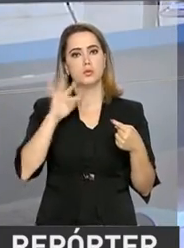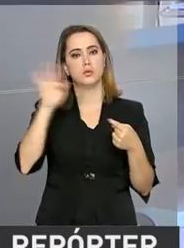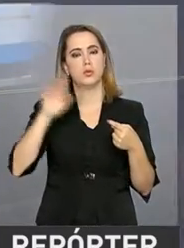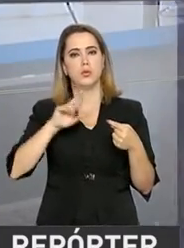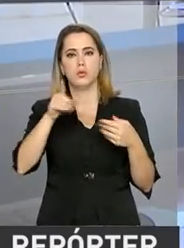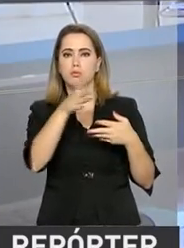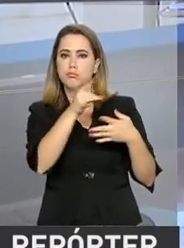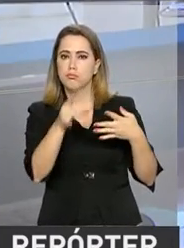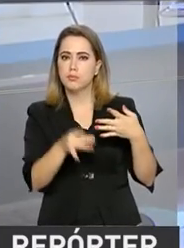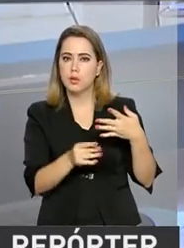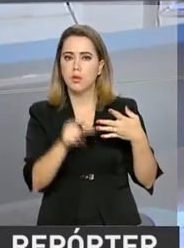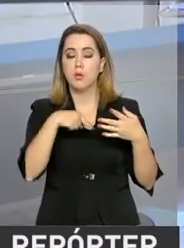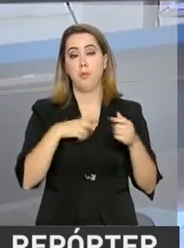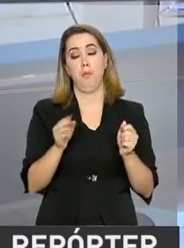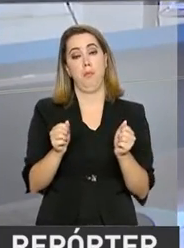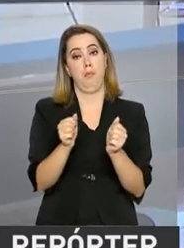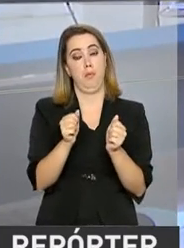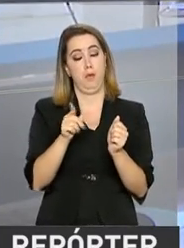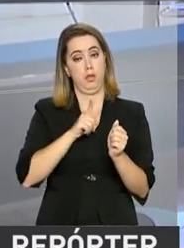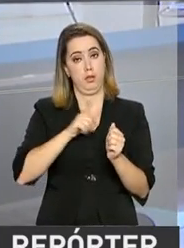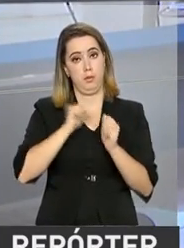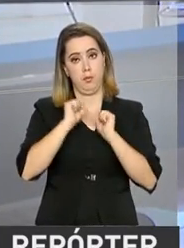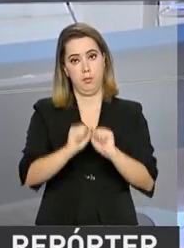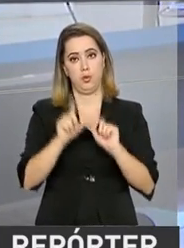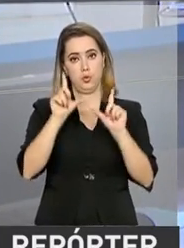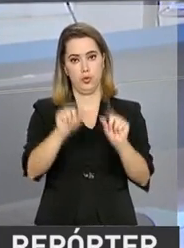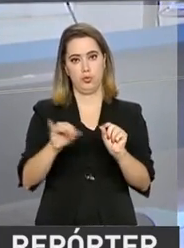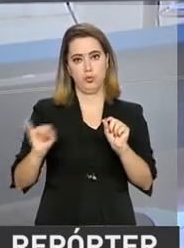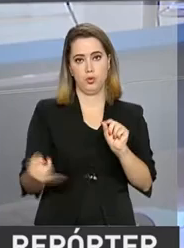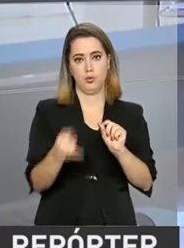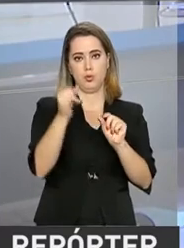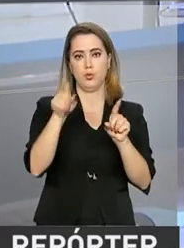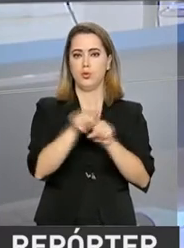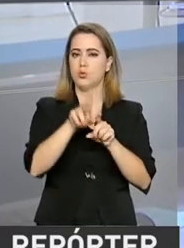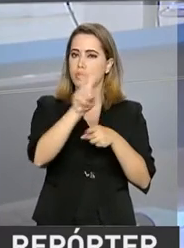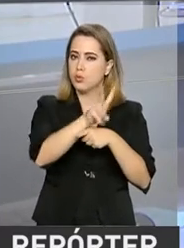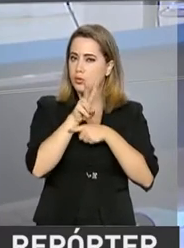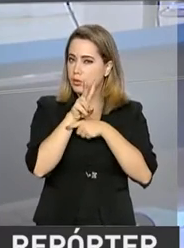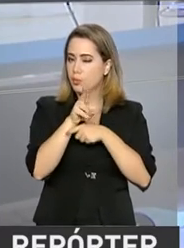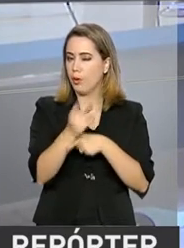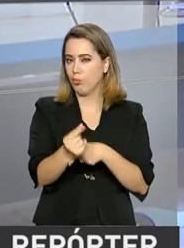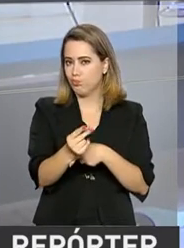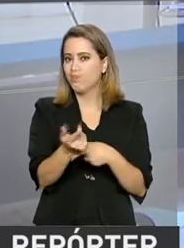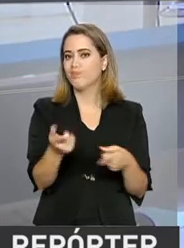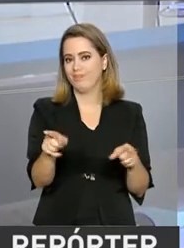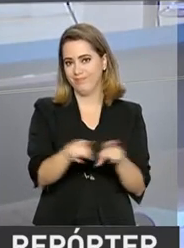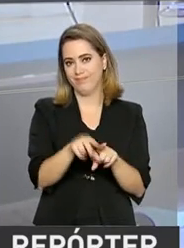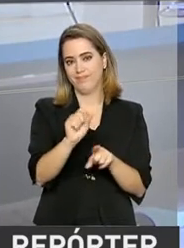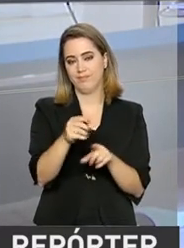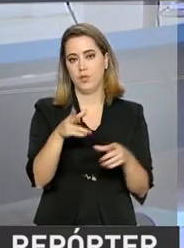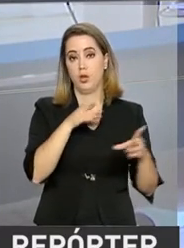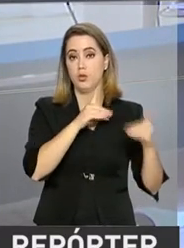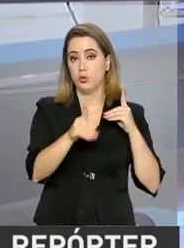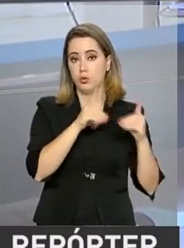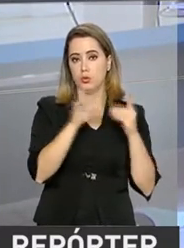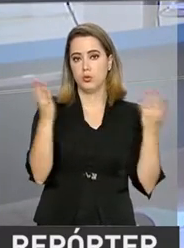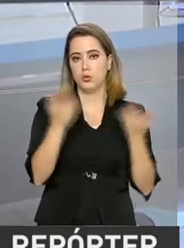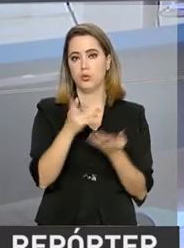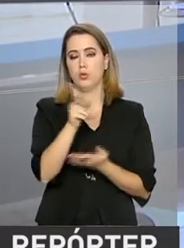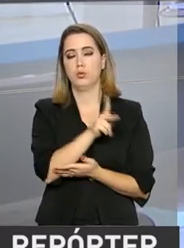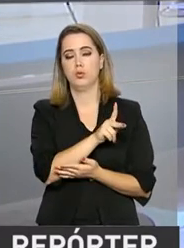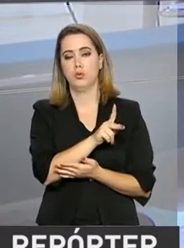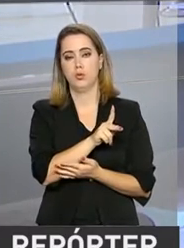a uma redução da taxa de juros e do custo do crédito as ações foram discutidas hoje em brasília entre o ministro da